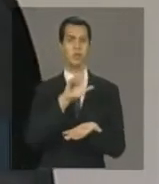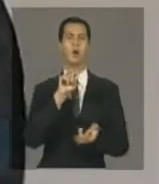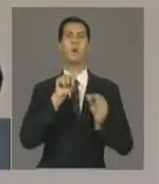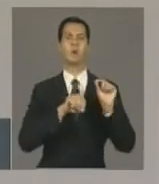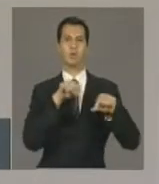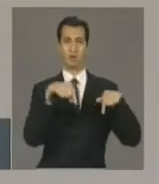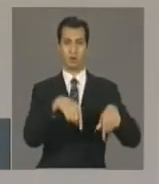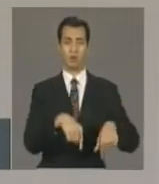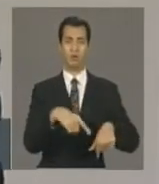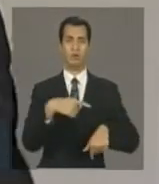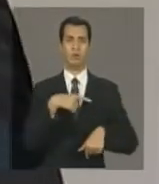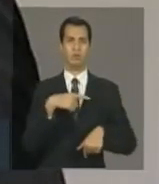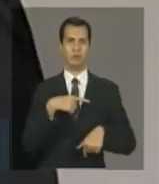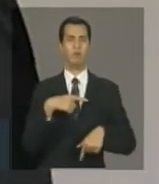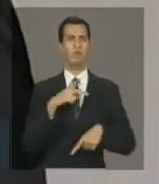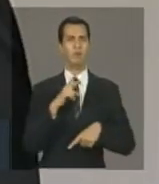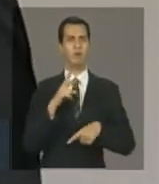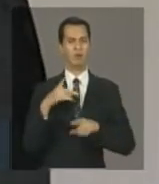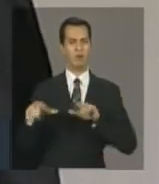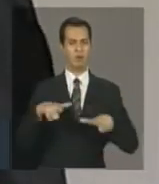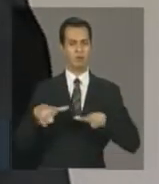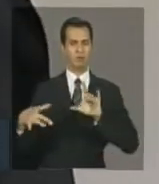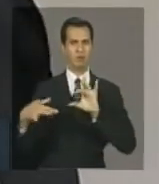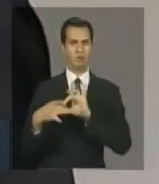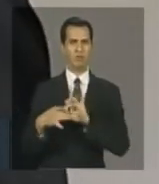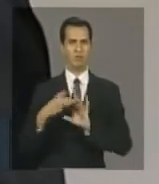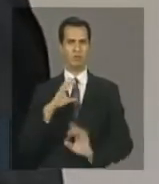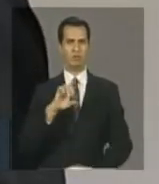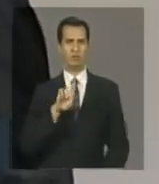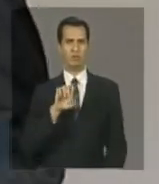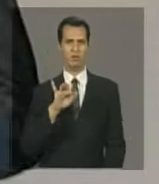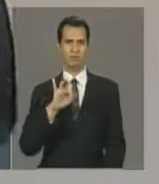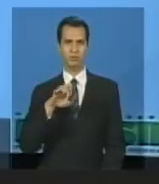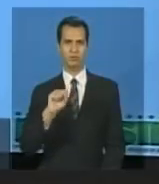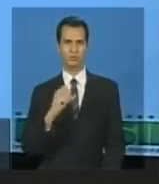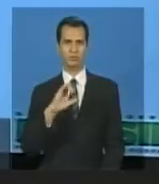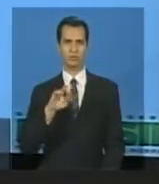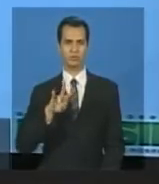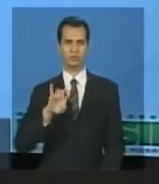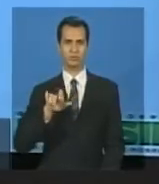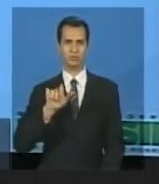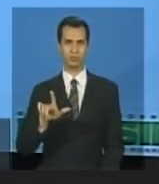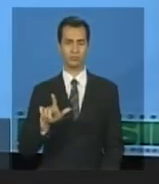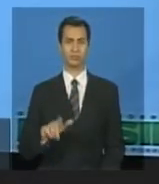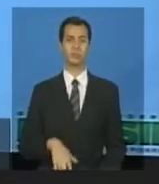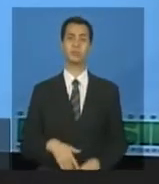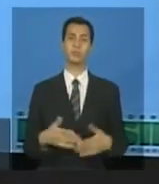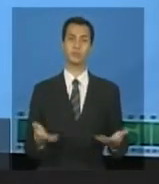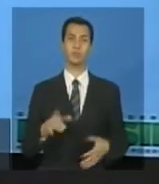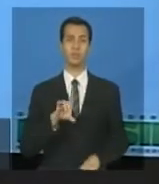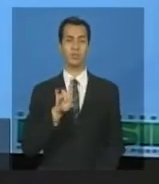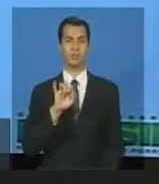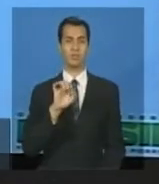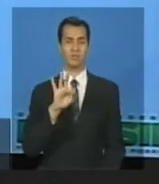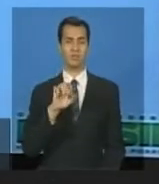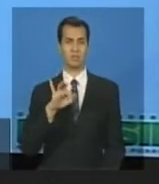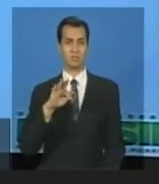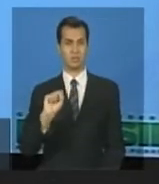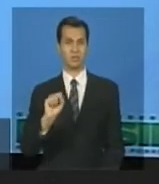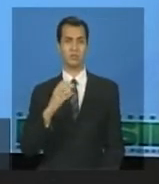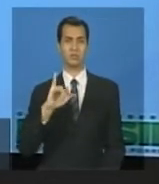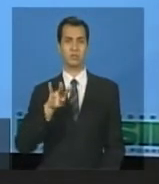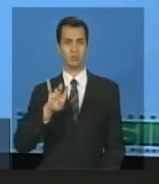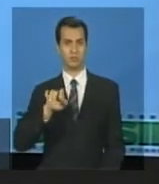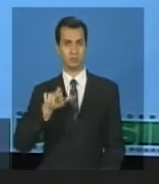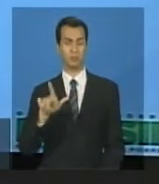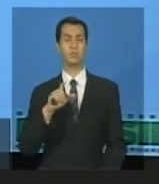Defesa Civil nos monitores da estão sendo exibidas algumas apresentações didaticamente a defesa civil se apresenta apresenta suas ações em torno da prevenção